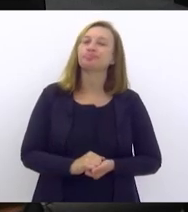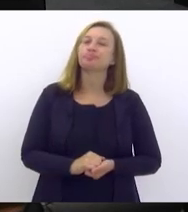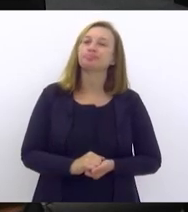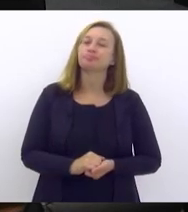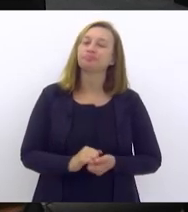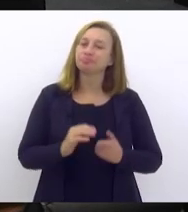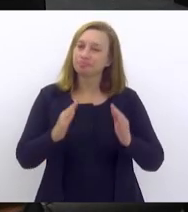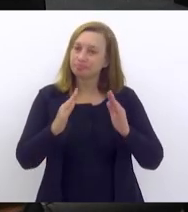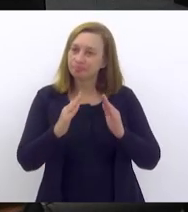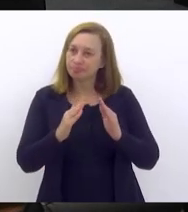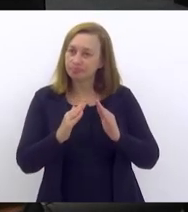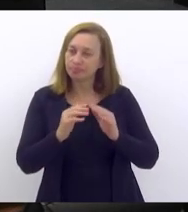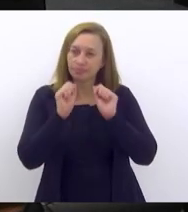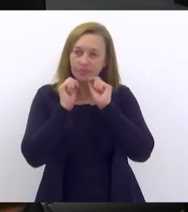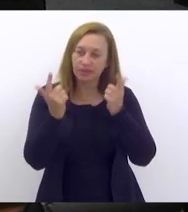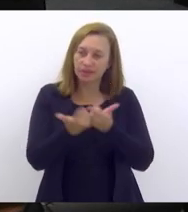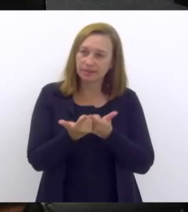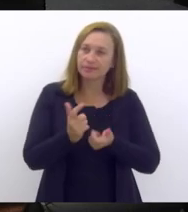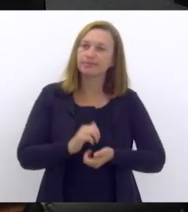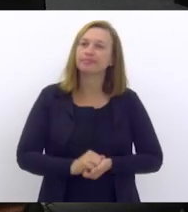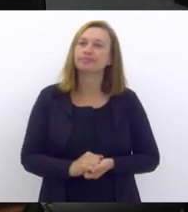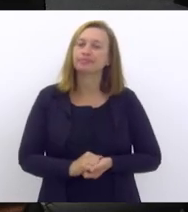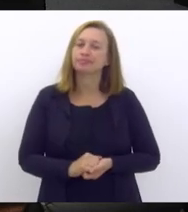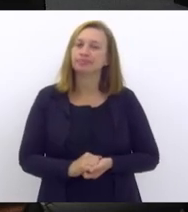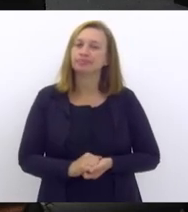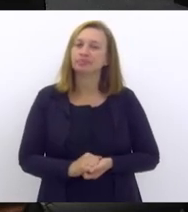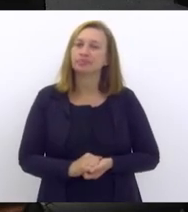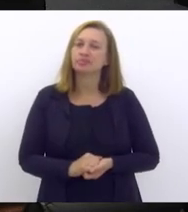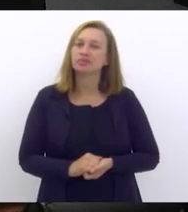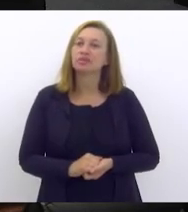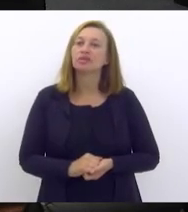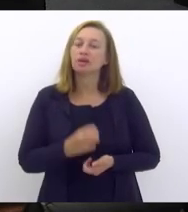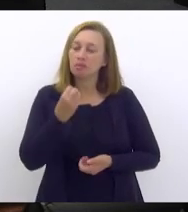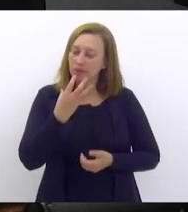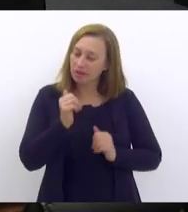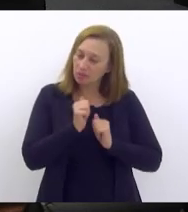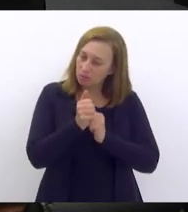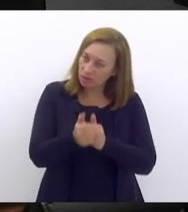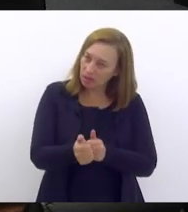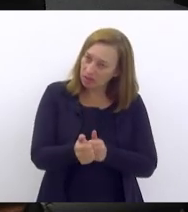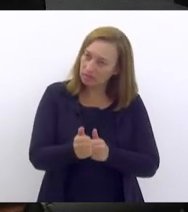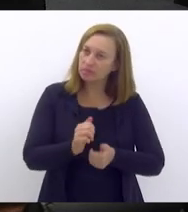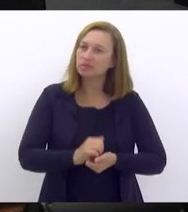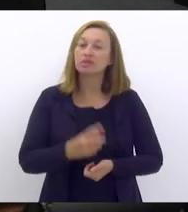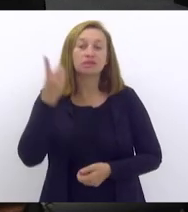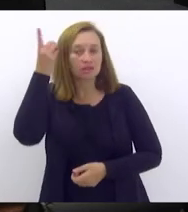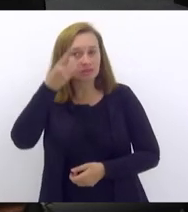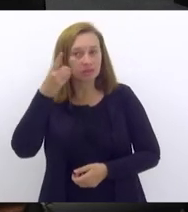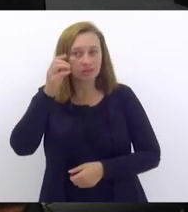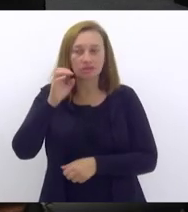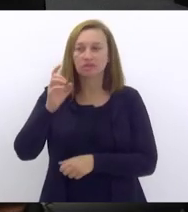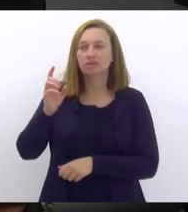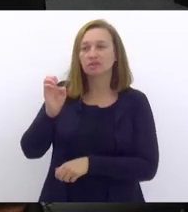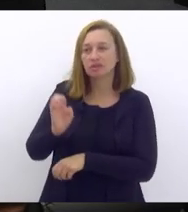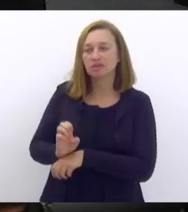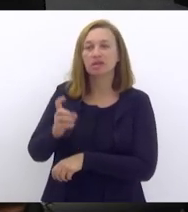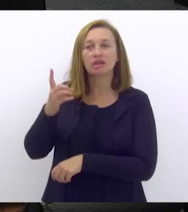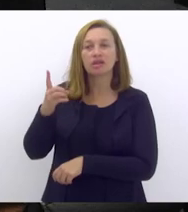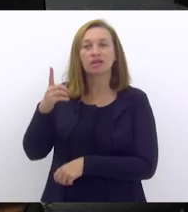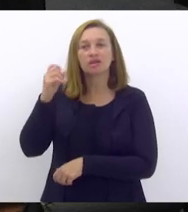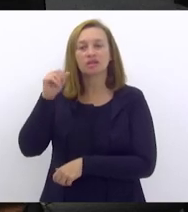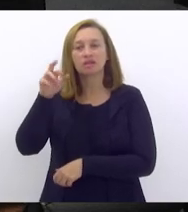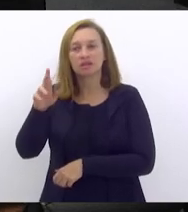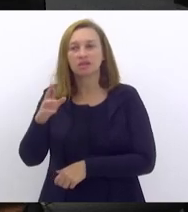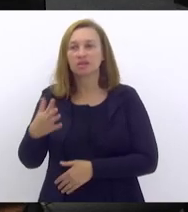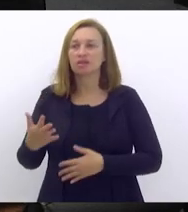a esta casa, a Assembleia Legislativa. O senhor está muito bem acompanhado do deputado estadual Rosenberg Reis, que é muito